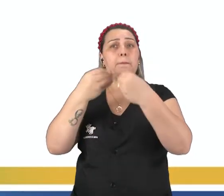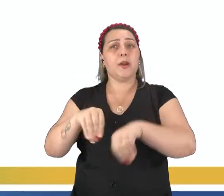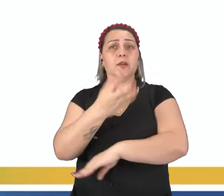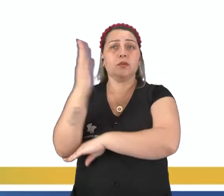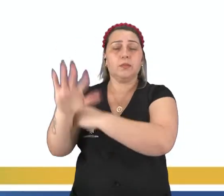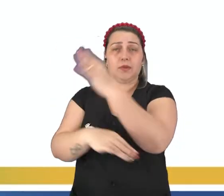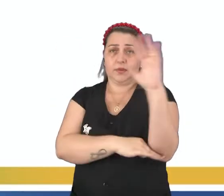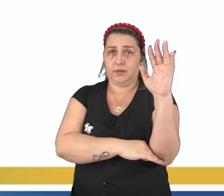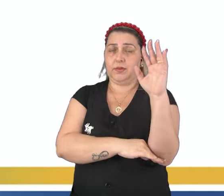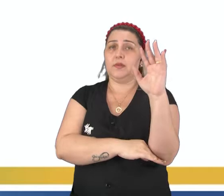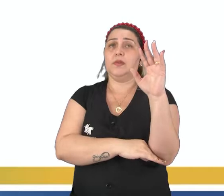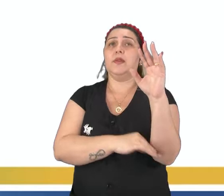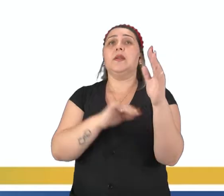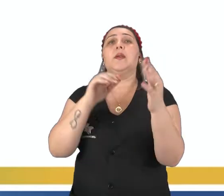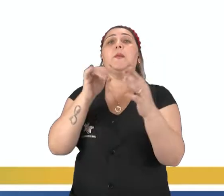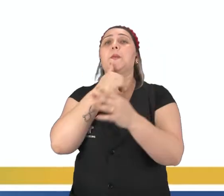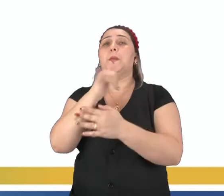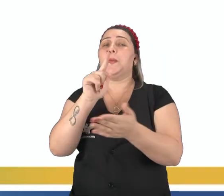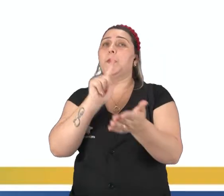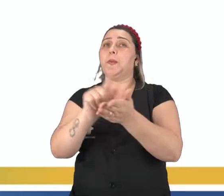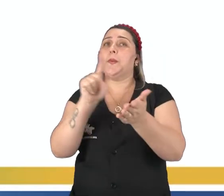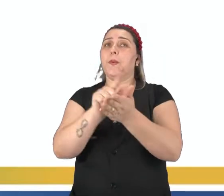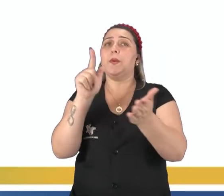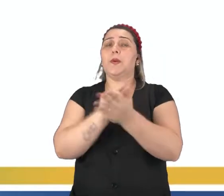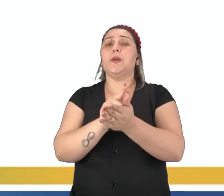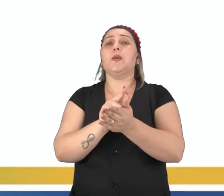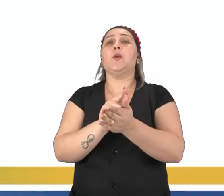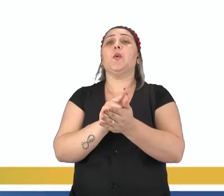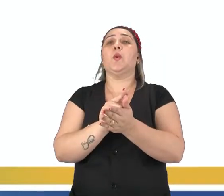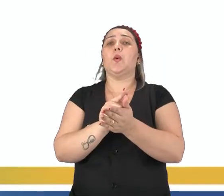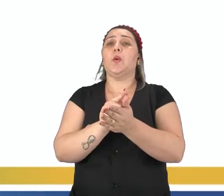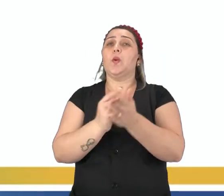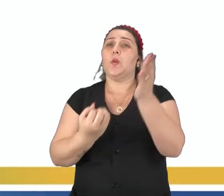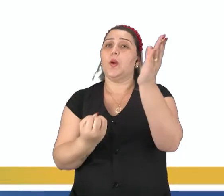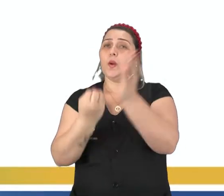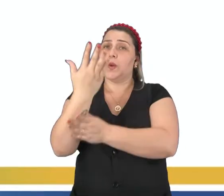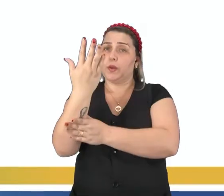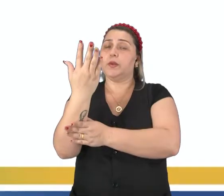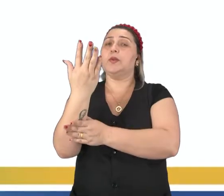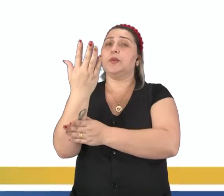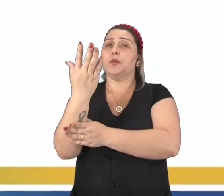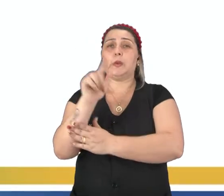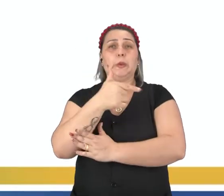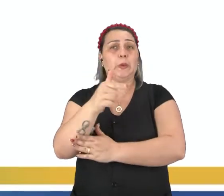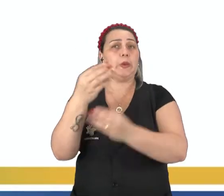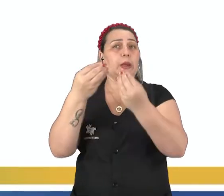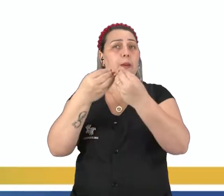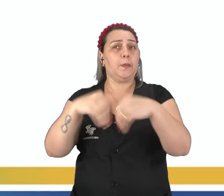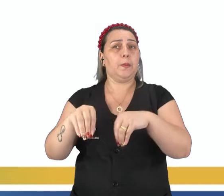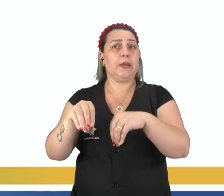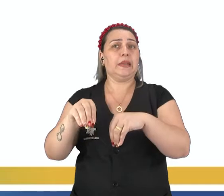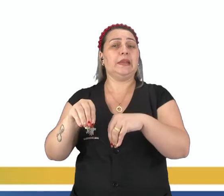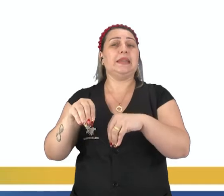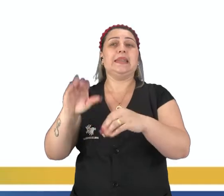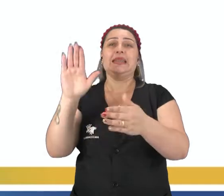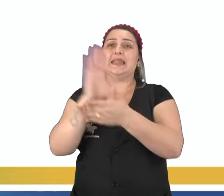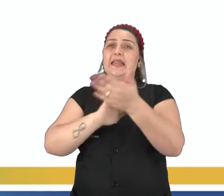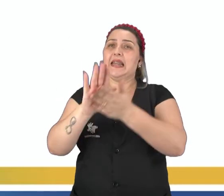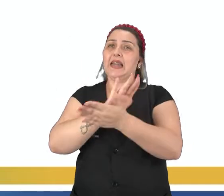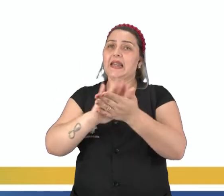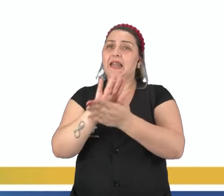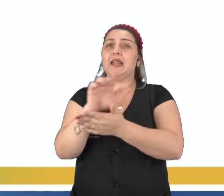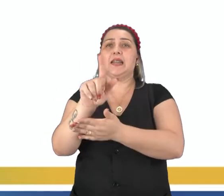ambiental, né? Então a energia vai ser limpa nesse sentido quando durante o seu processo de produção ela não emitir nenhum poluente, né? Nenhum